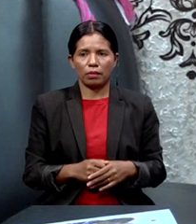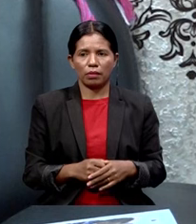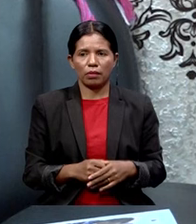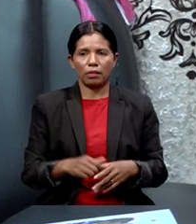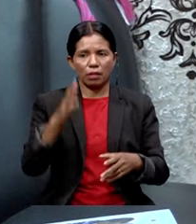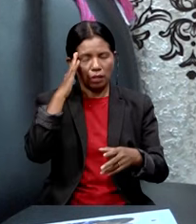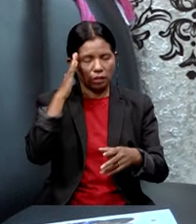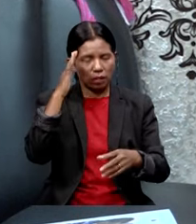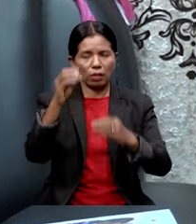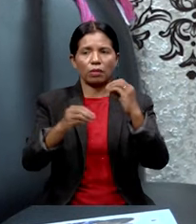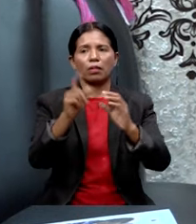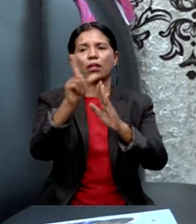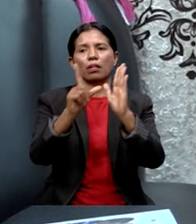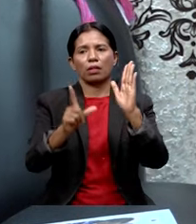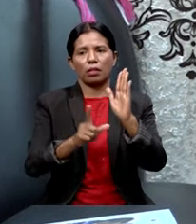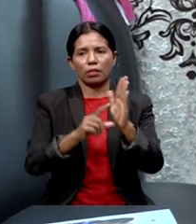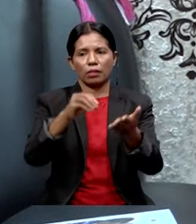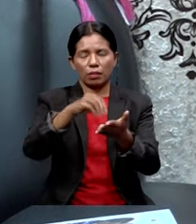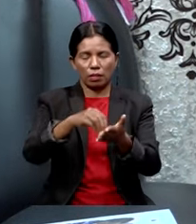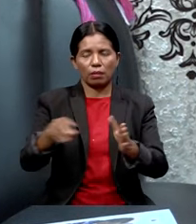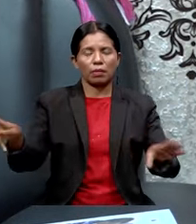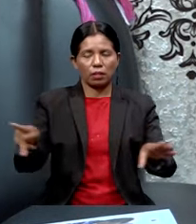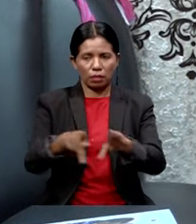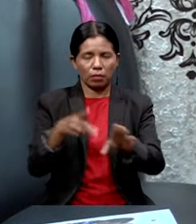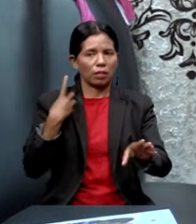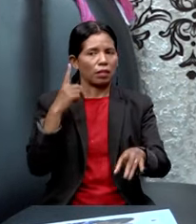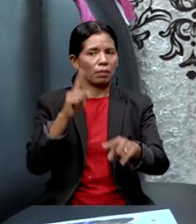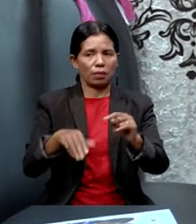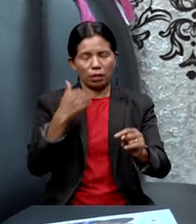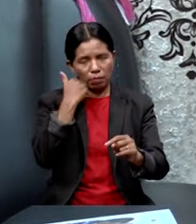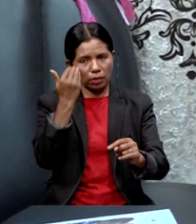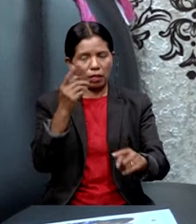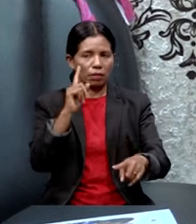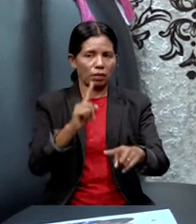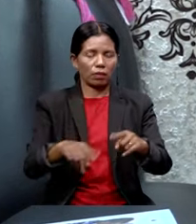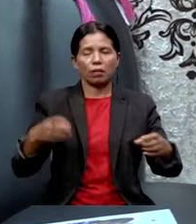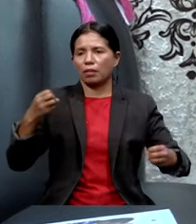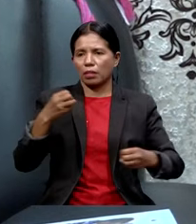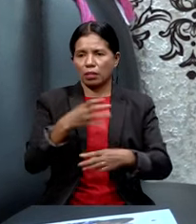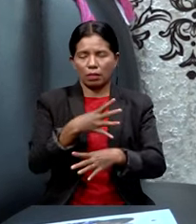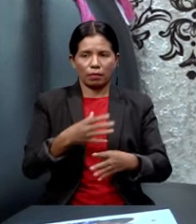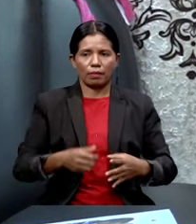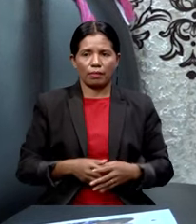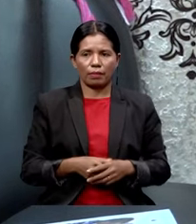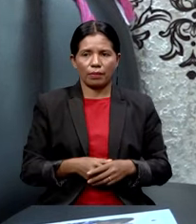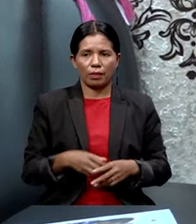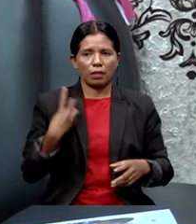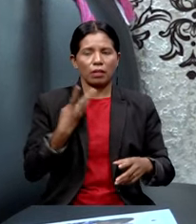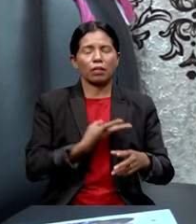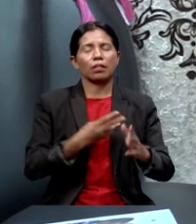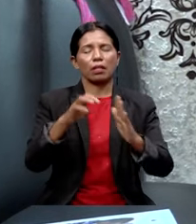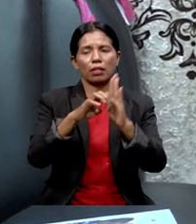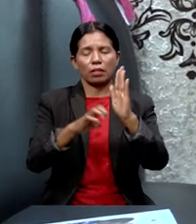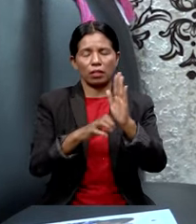hatene ba katak lei garante to hutni participação ne bela bela moe la bela tauk ita estado de